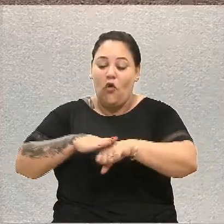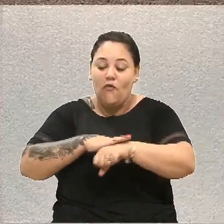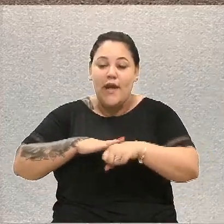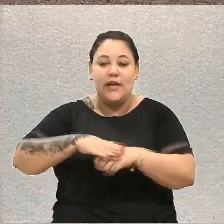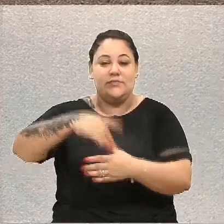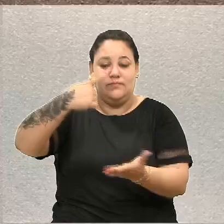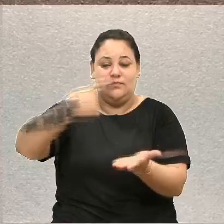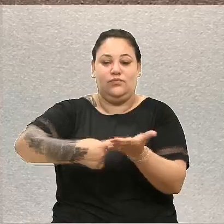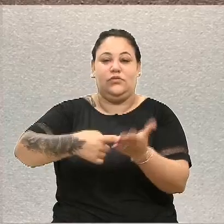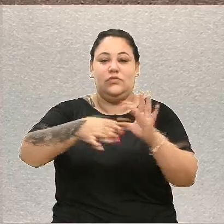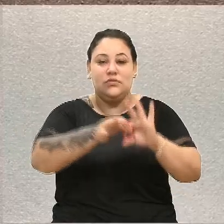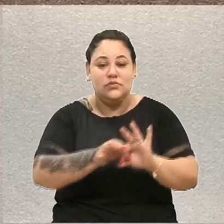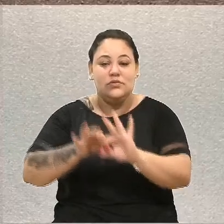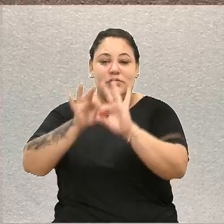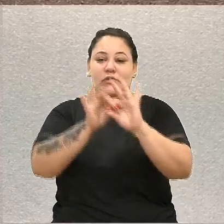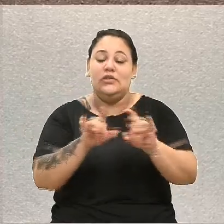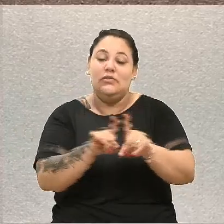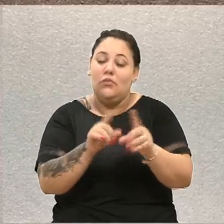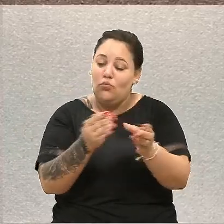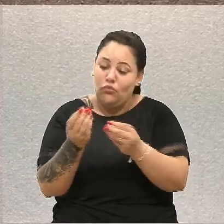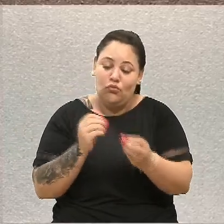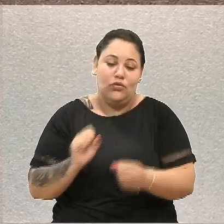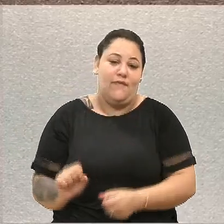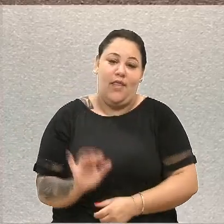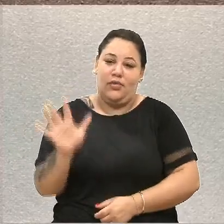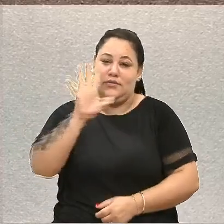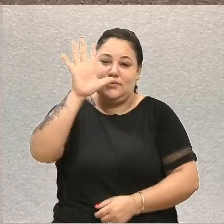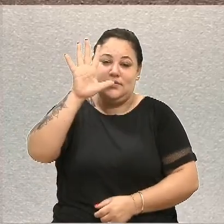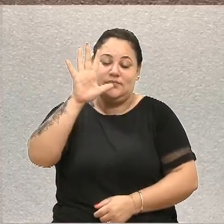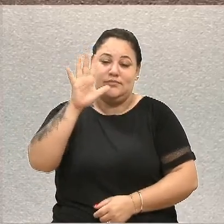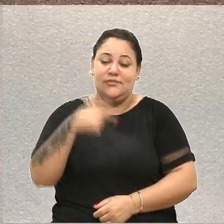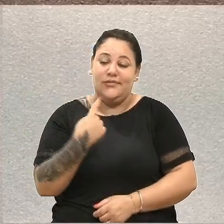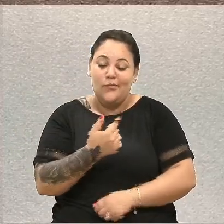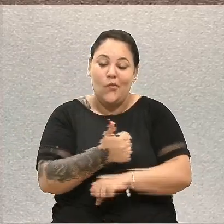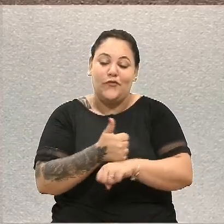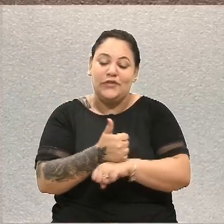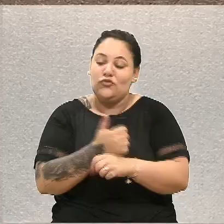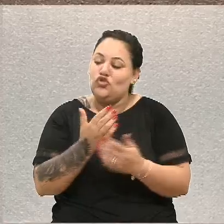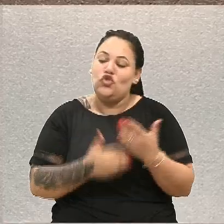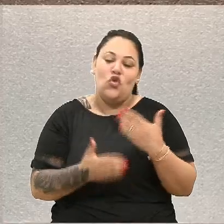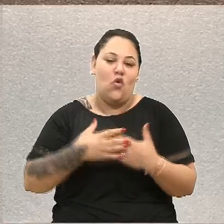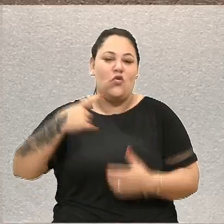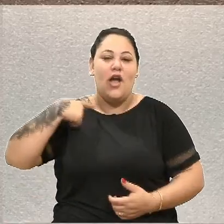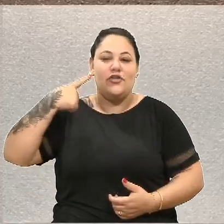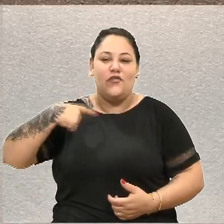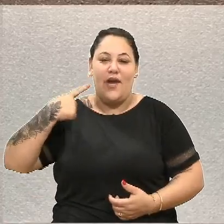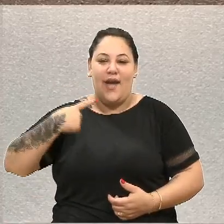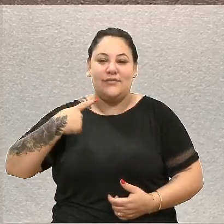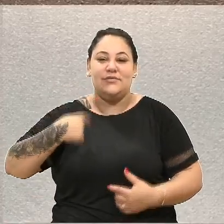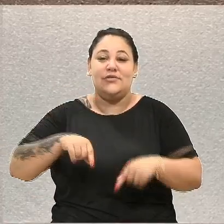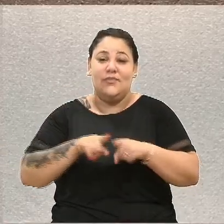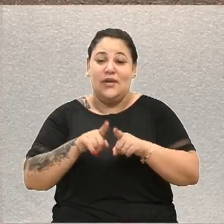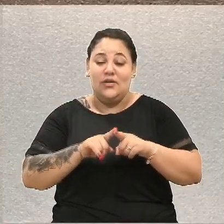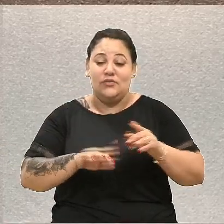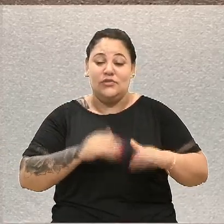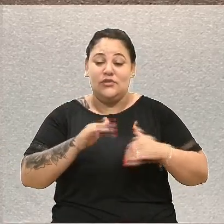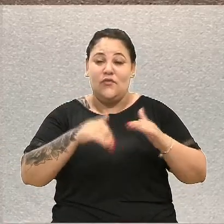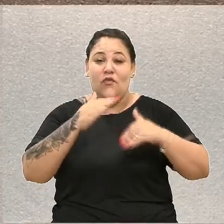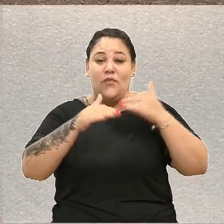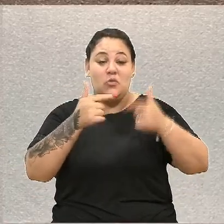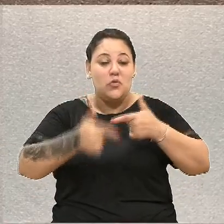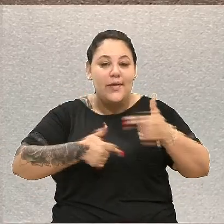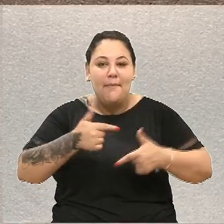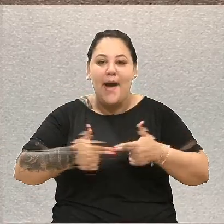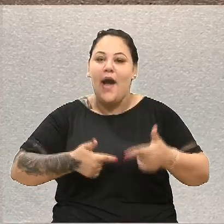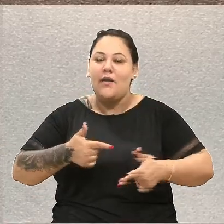compromisso e com a valorização da profissão, né, de todos os advogados. e com o desenvolvimento de uma advocacia cada vez